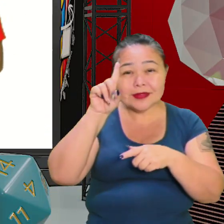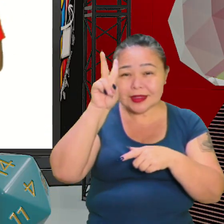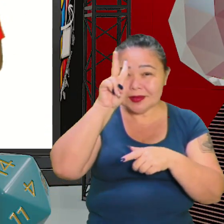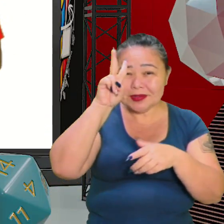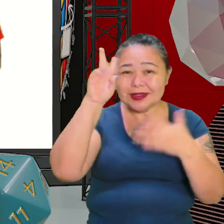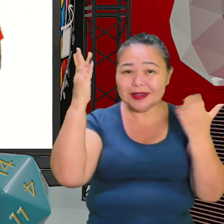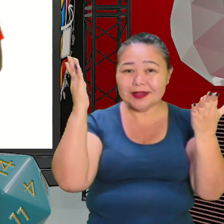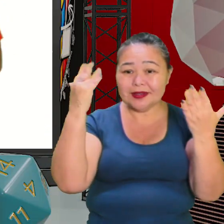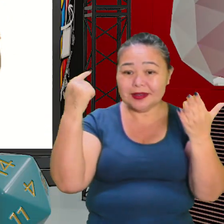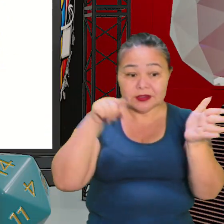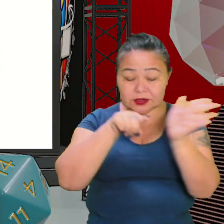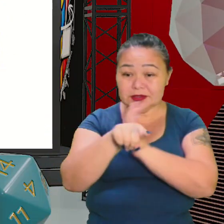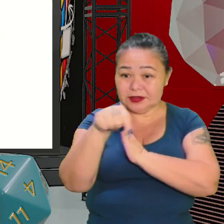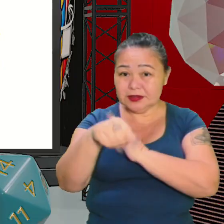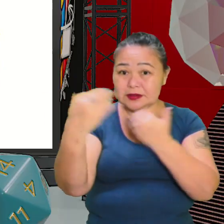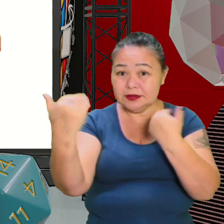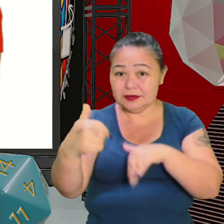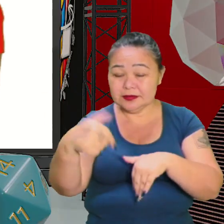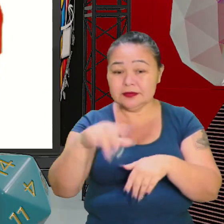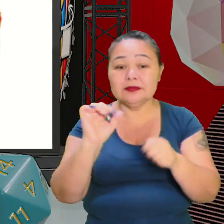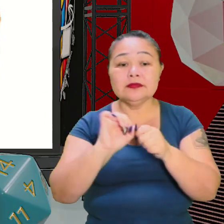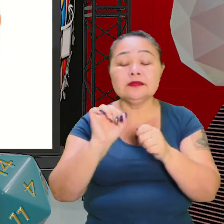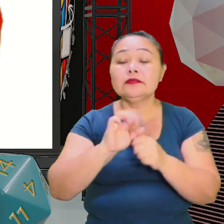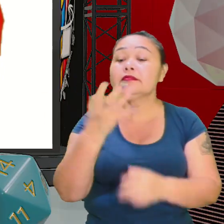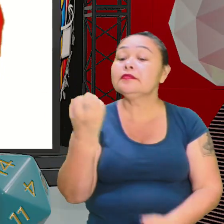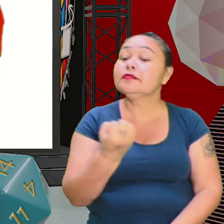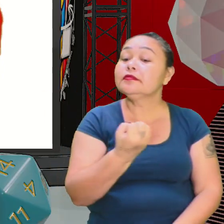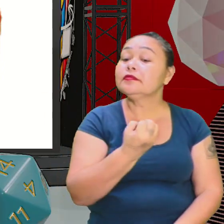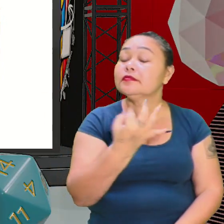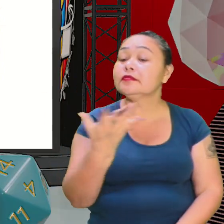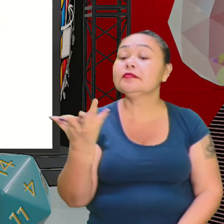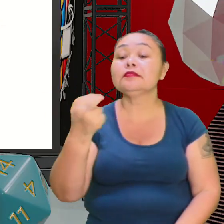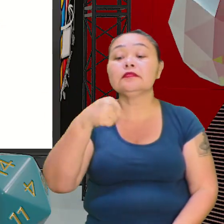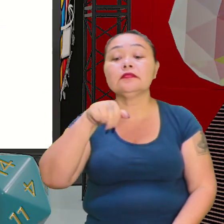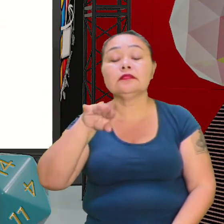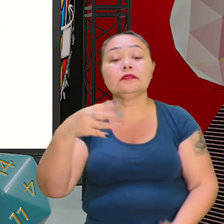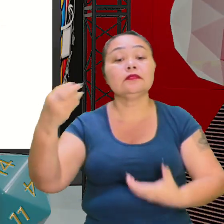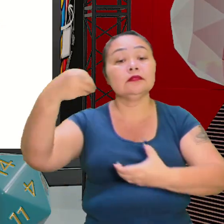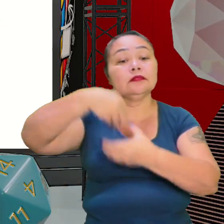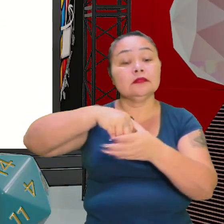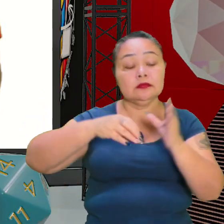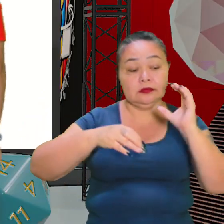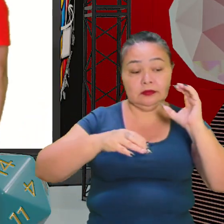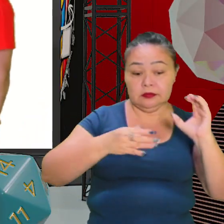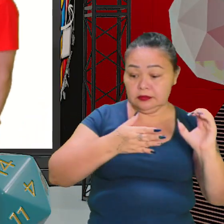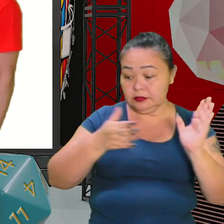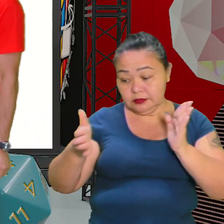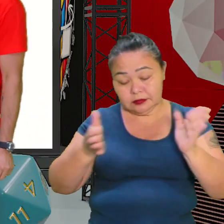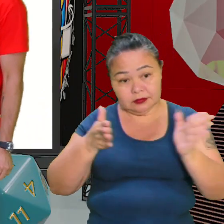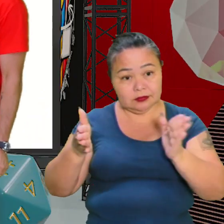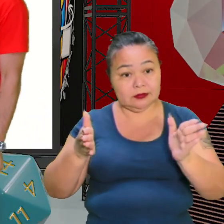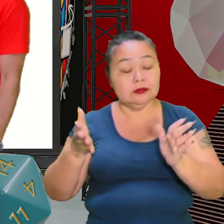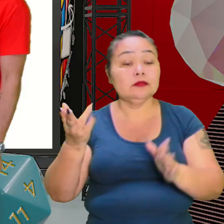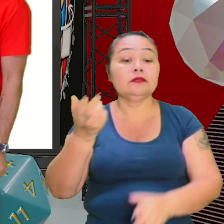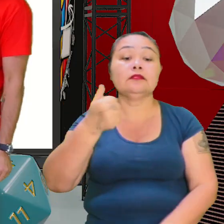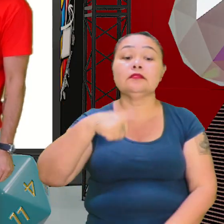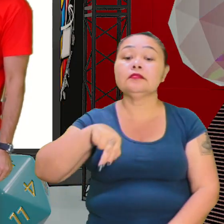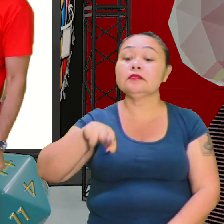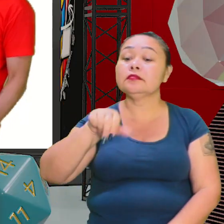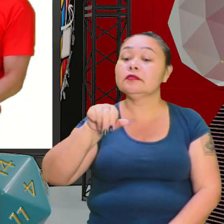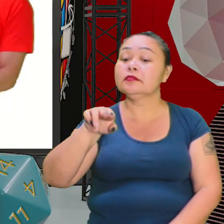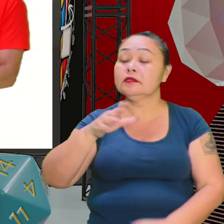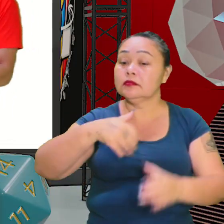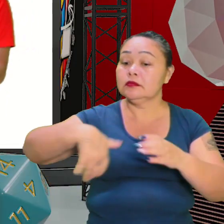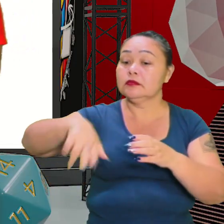lembra? Unidade 1, tinha uma questão assim. Quais números naturais pertencem ao intervalo? Tinha um intervalo. Naturais, então,